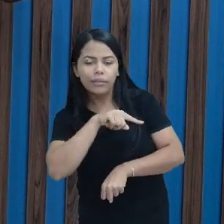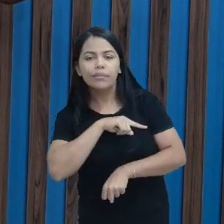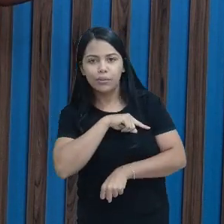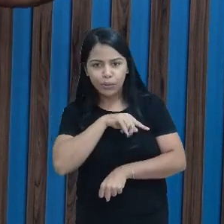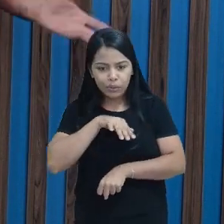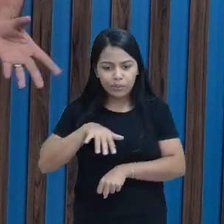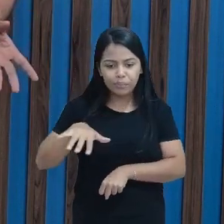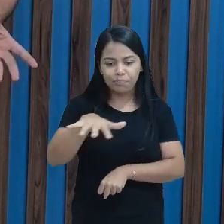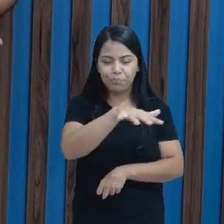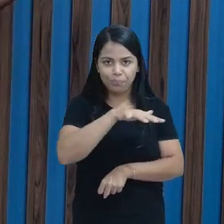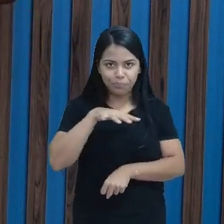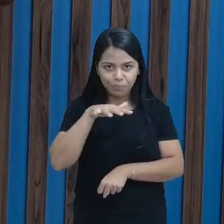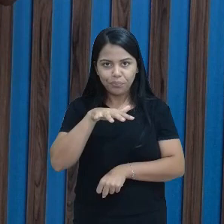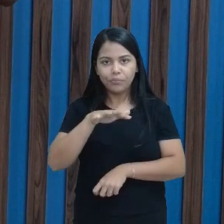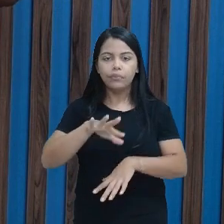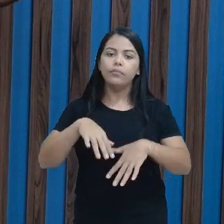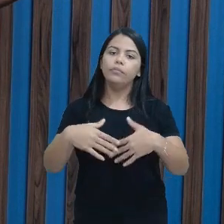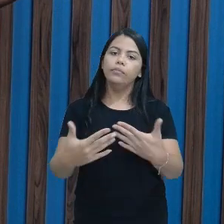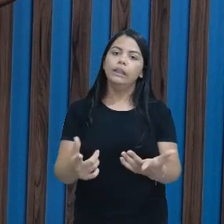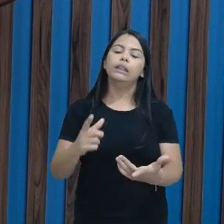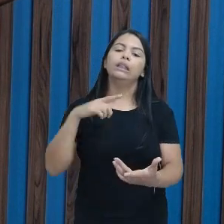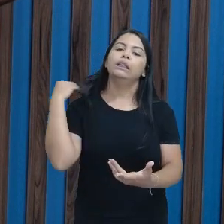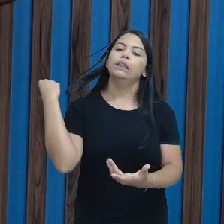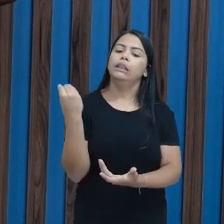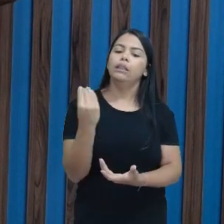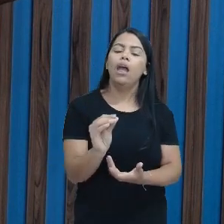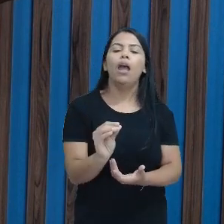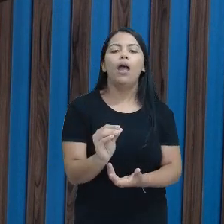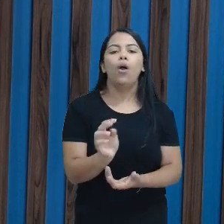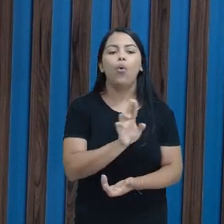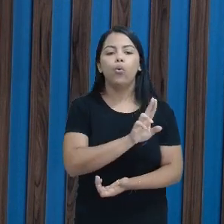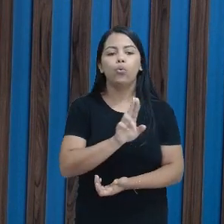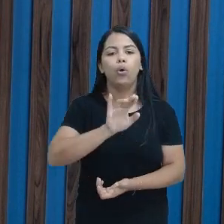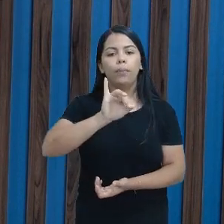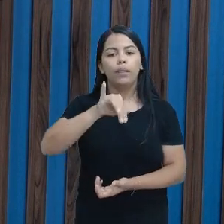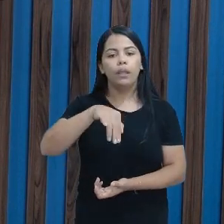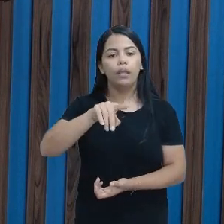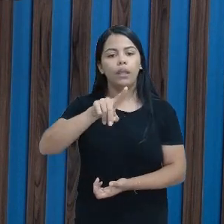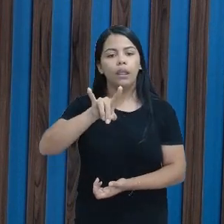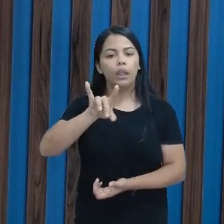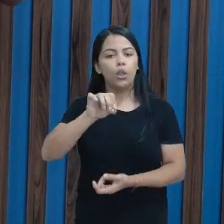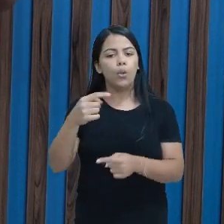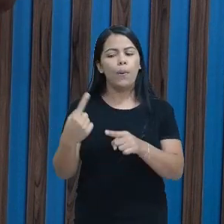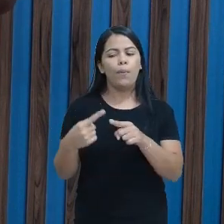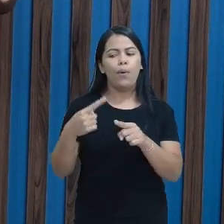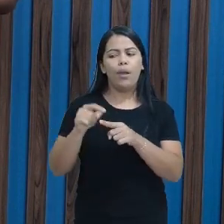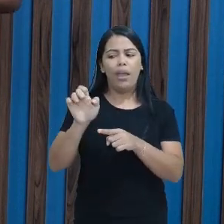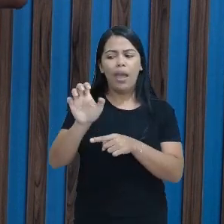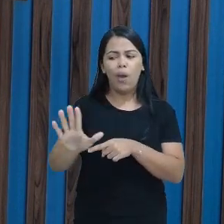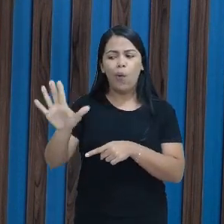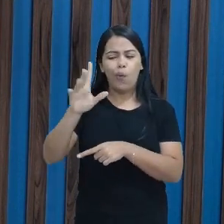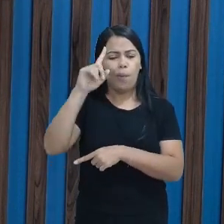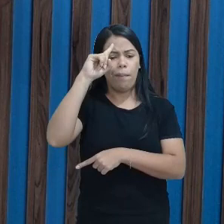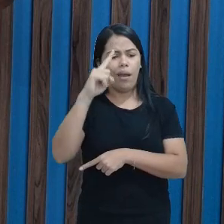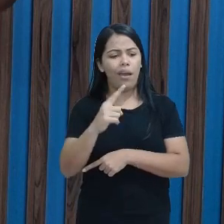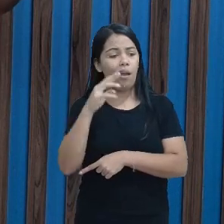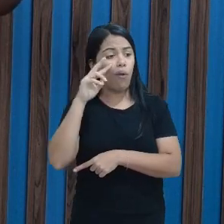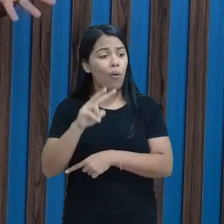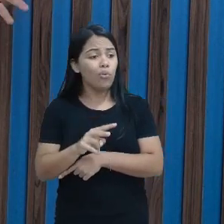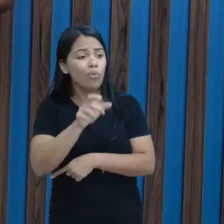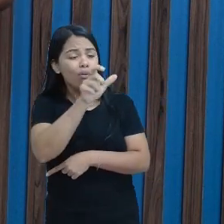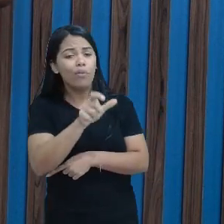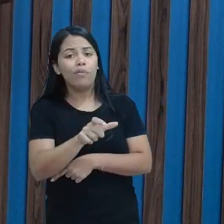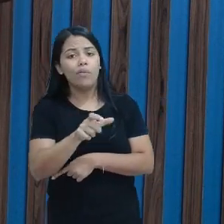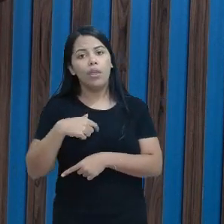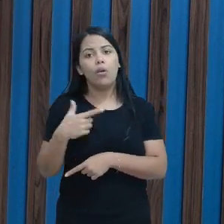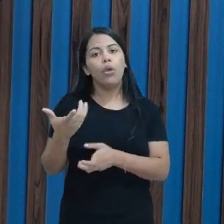nosso território. Recebeu o nome de índio porque o povo europeu tinha aquela ideia na mente, né, dos caminhos das